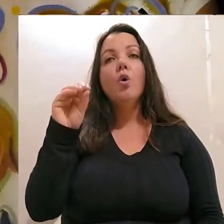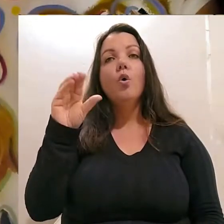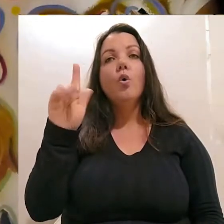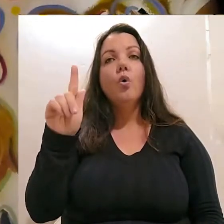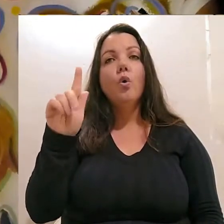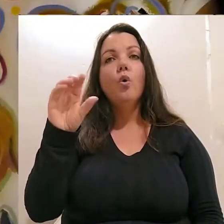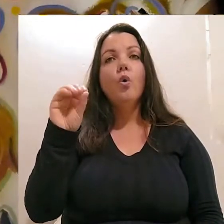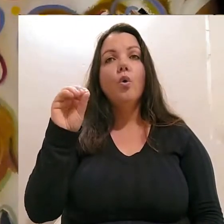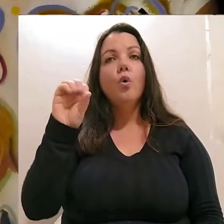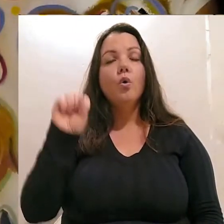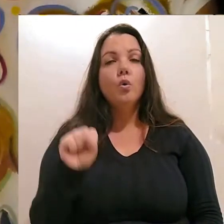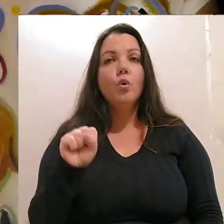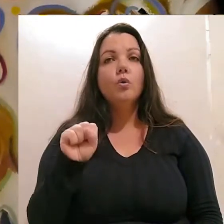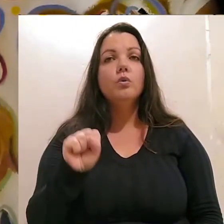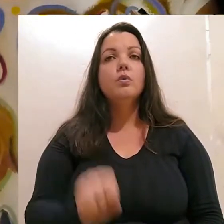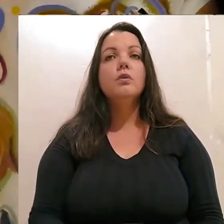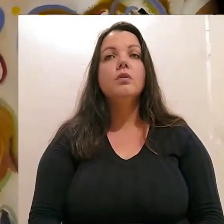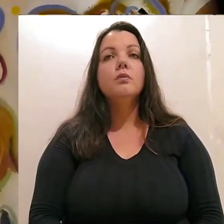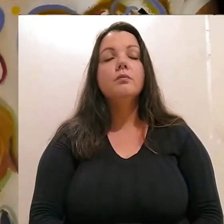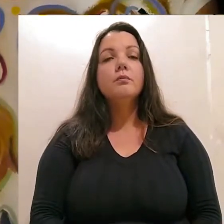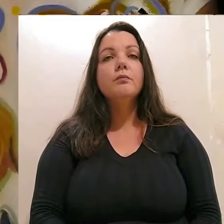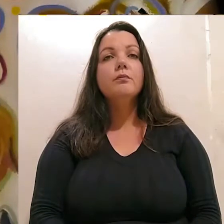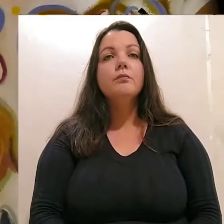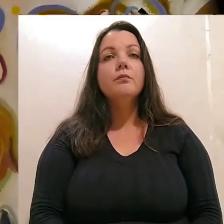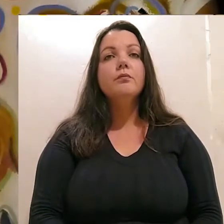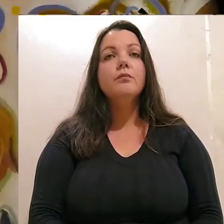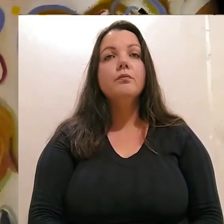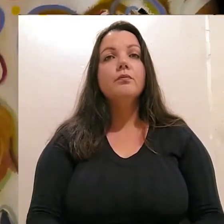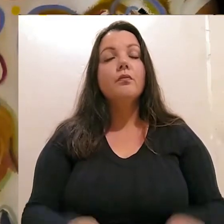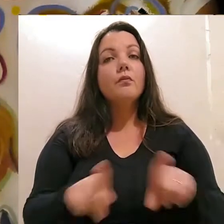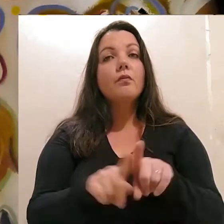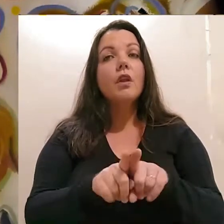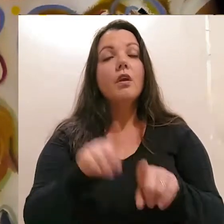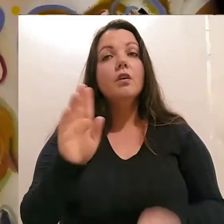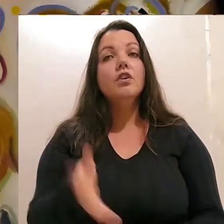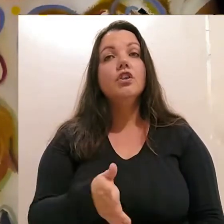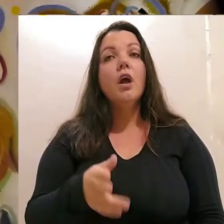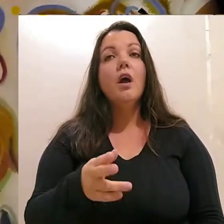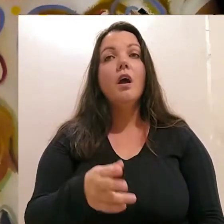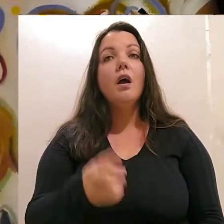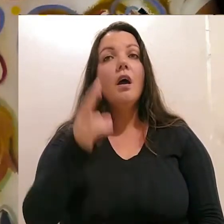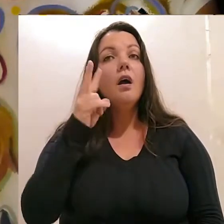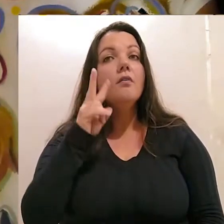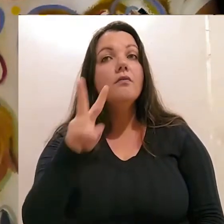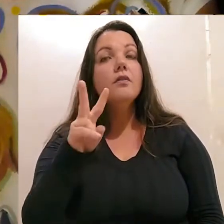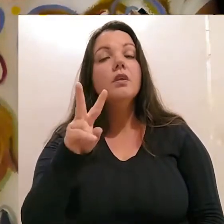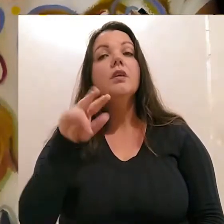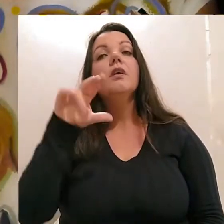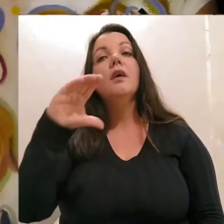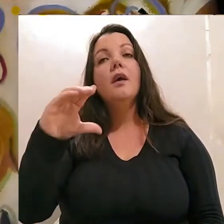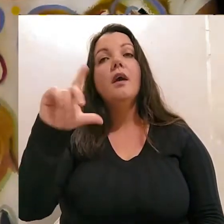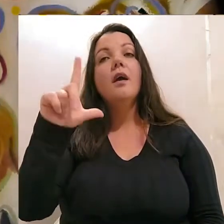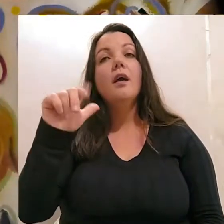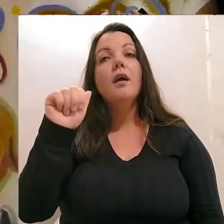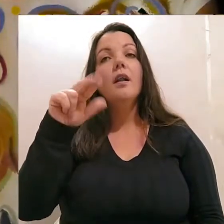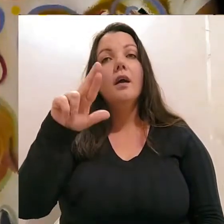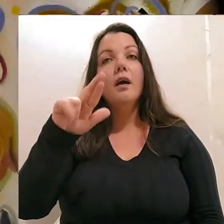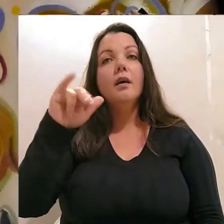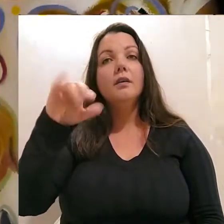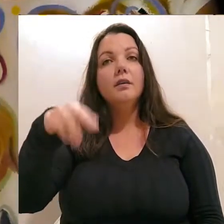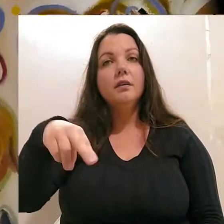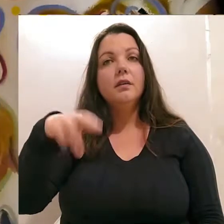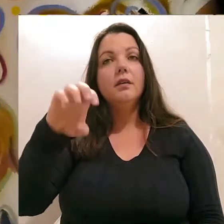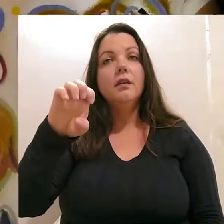e eu já tive dias é com a clarineta né a tecla de mesa já vi